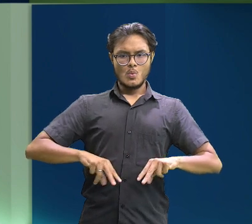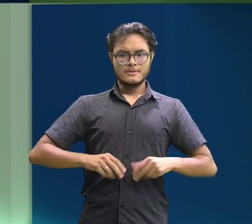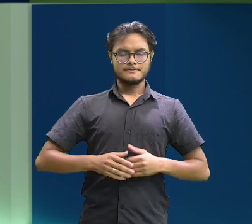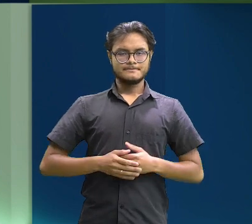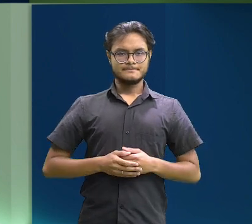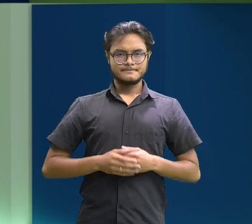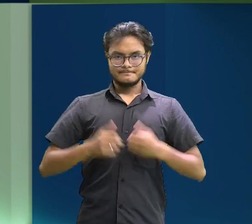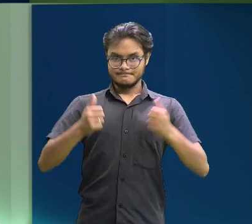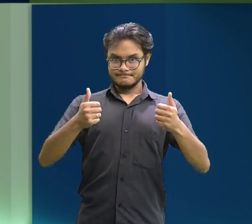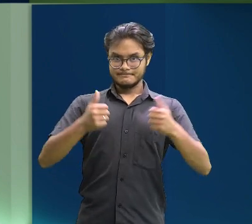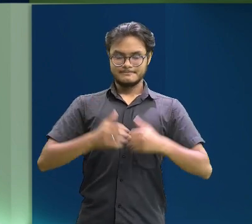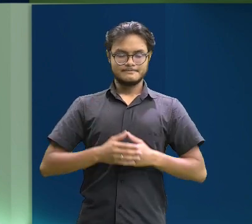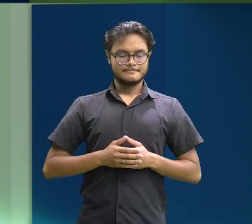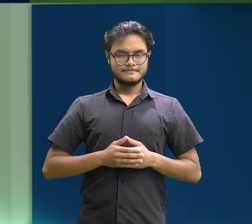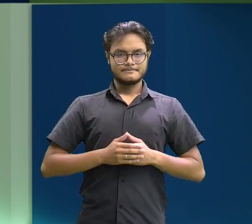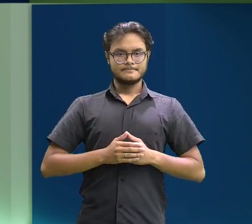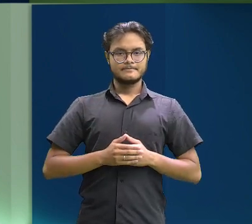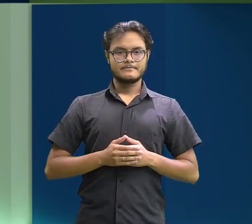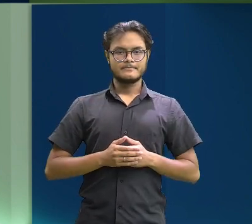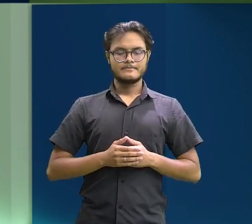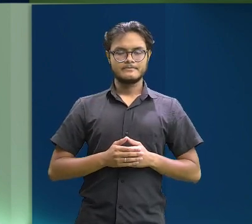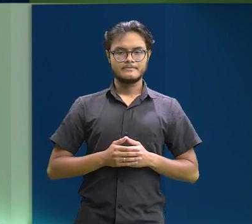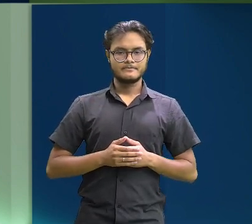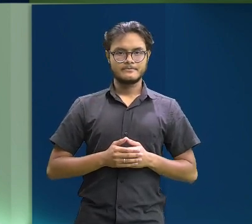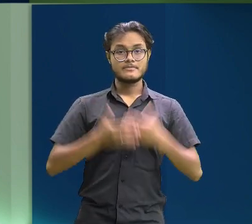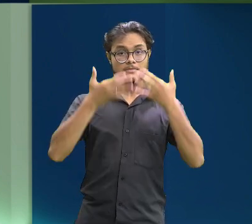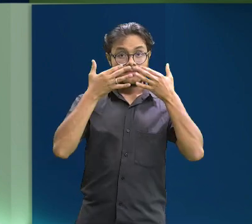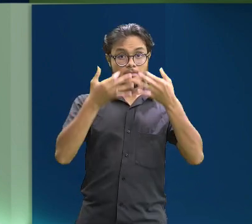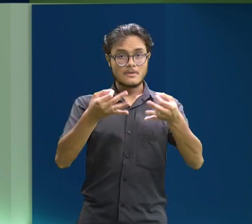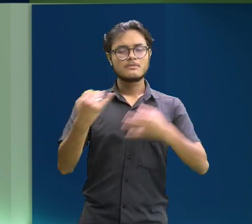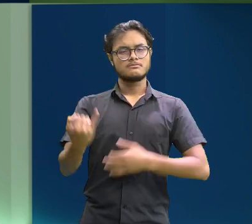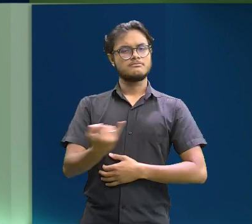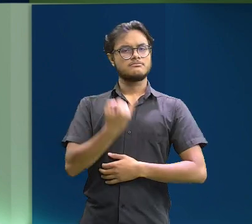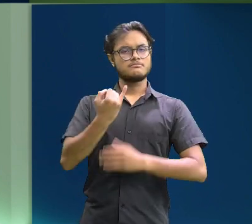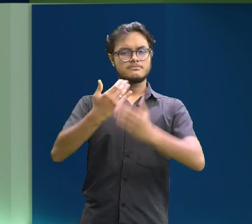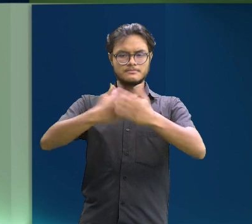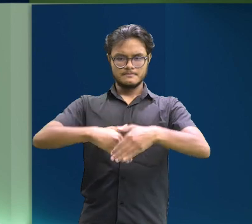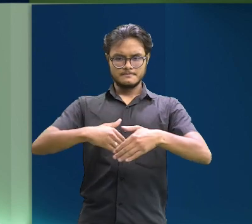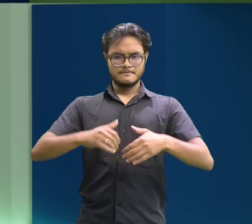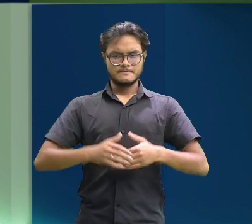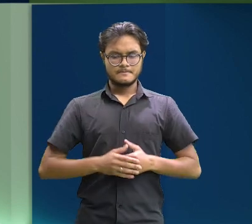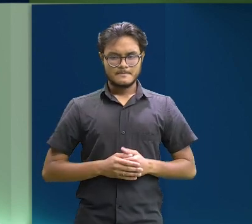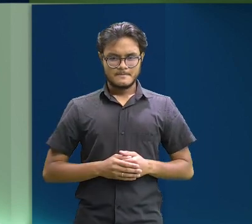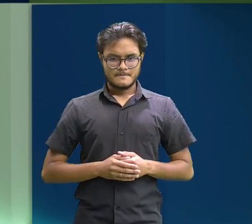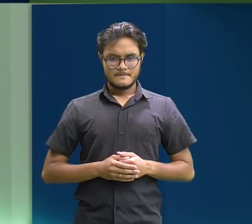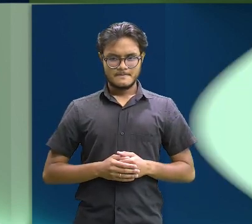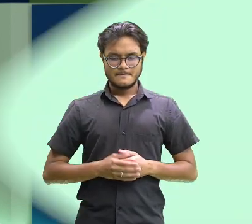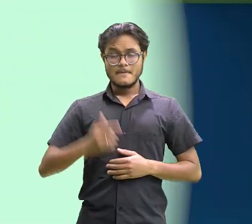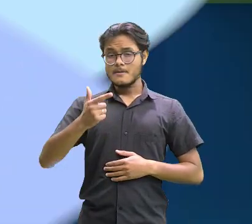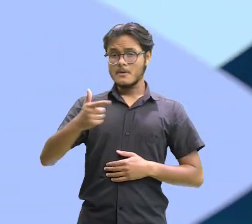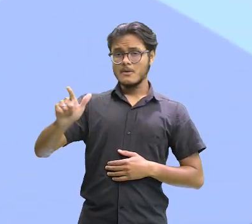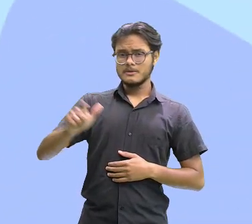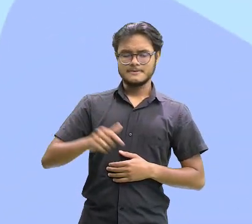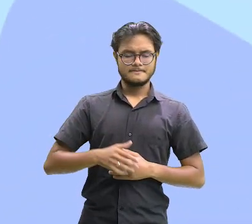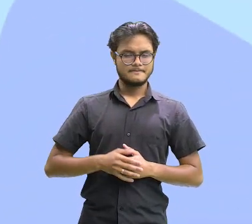nessa questão? Cuidado com isso, que é de extrema importância para você na prova, beleza? Vamos ver um outro